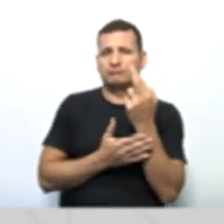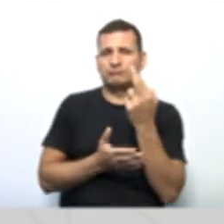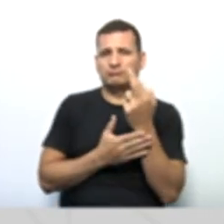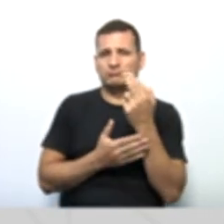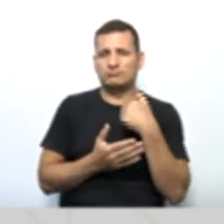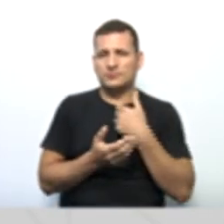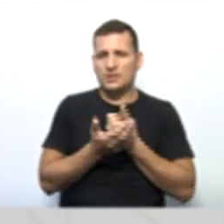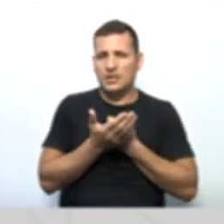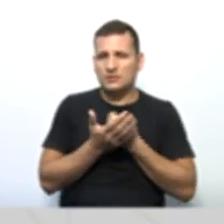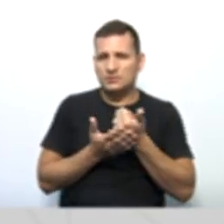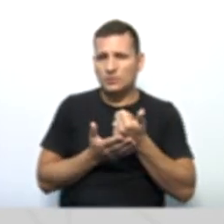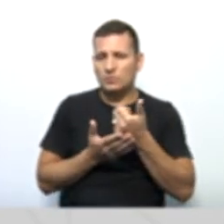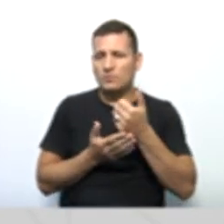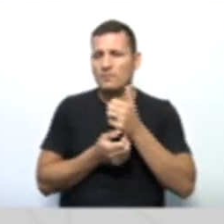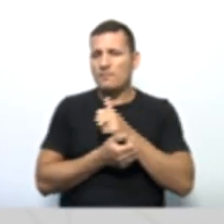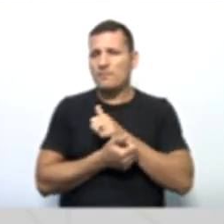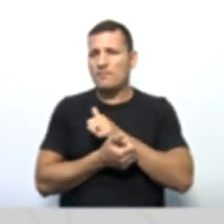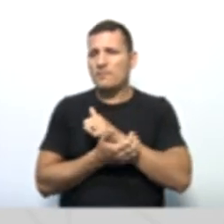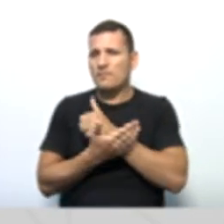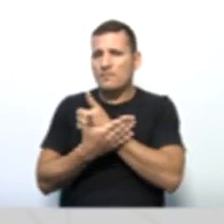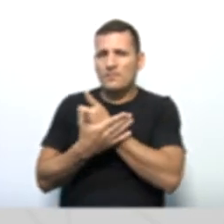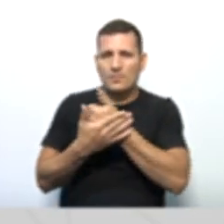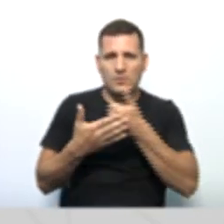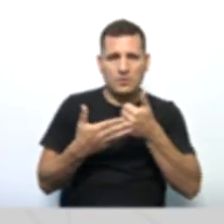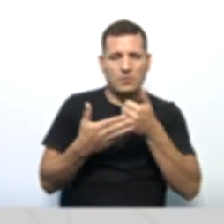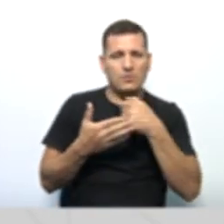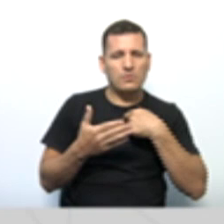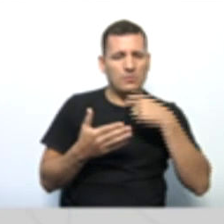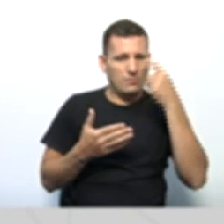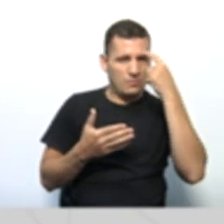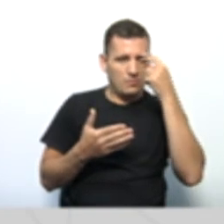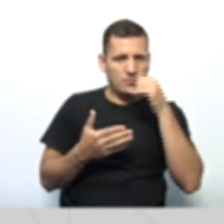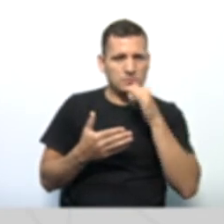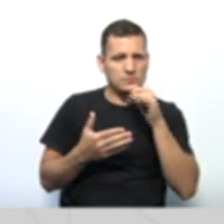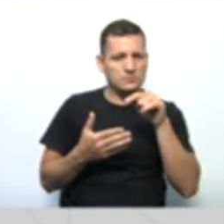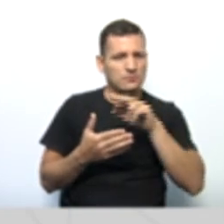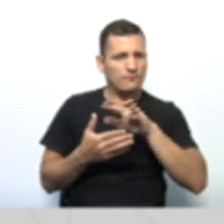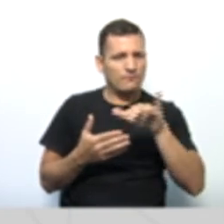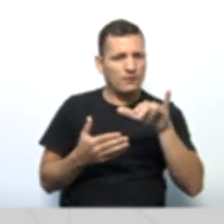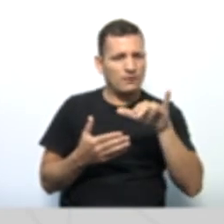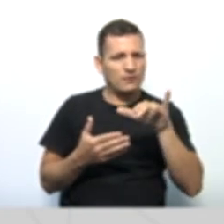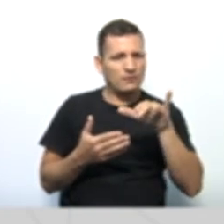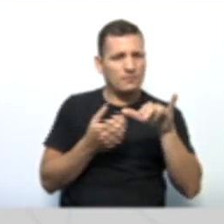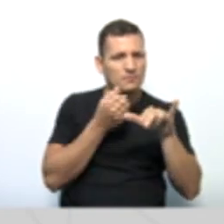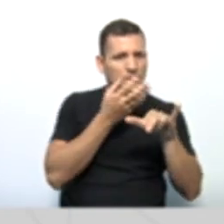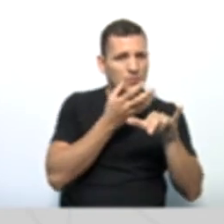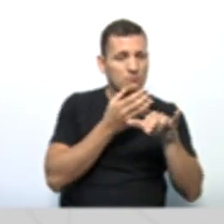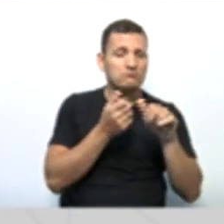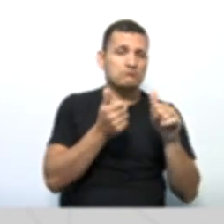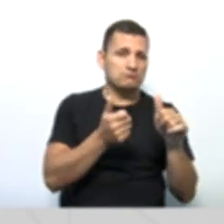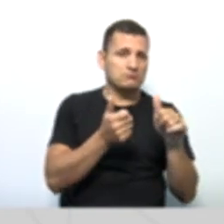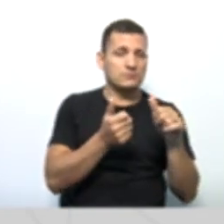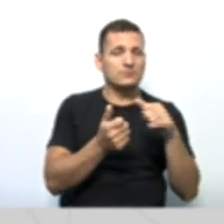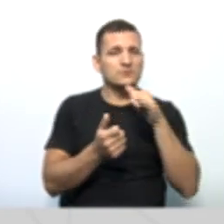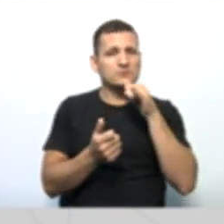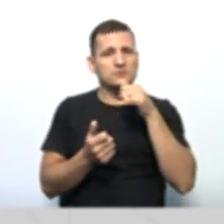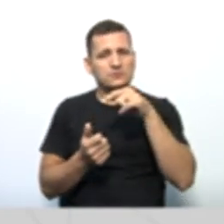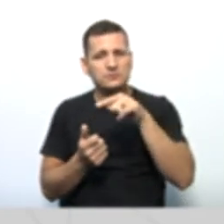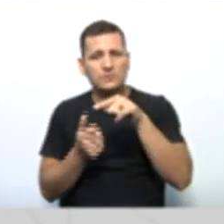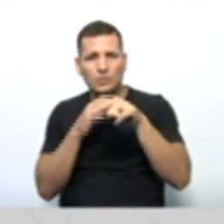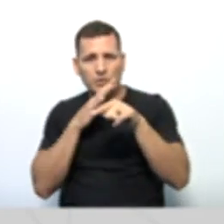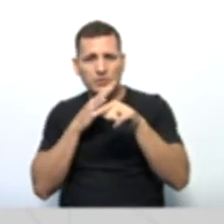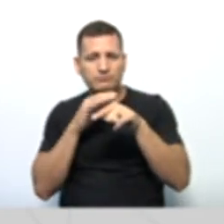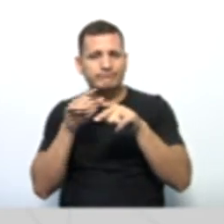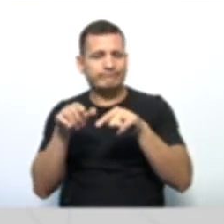preciso pensar se ela vai provocar algo bom, ela é boa, se ela vai provocar algo ruim, ela é ruim. Então eu tenho que sempre